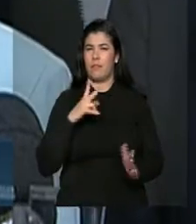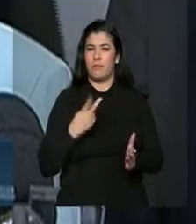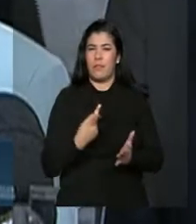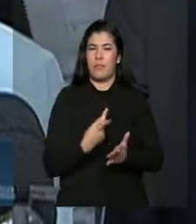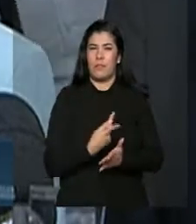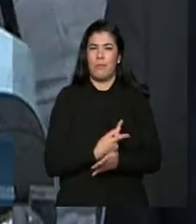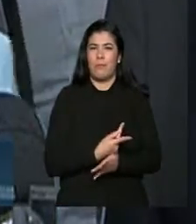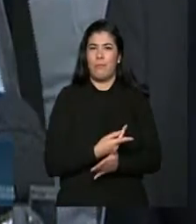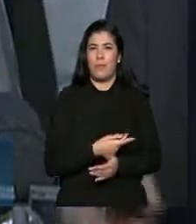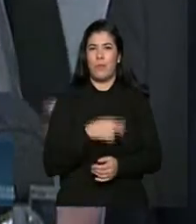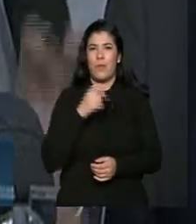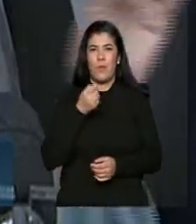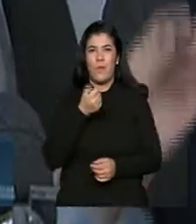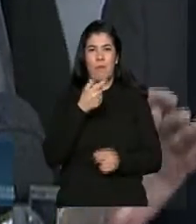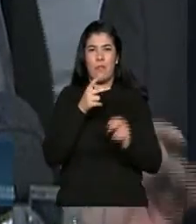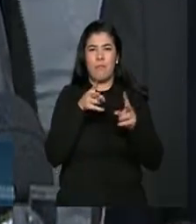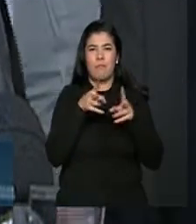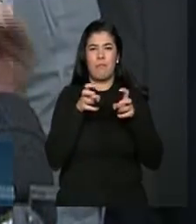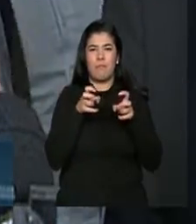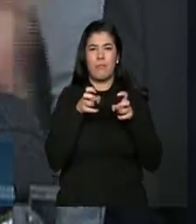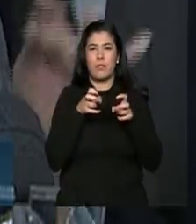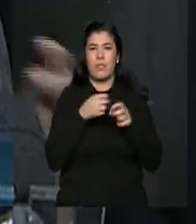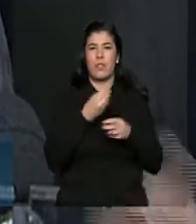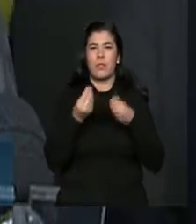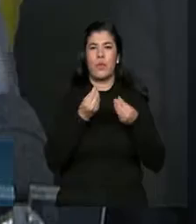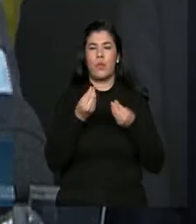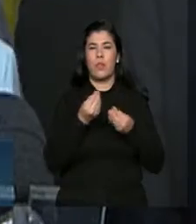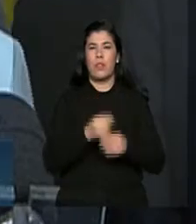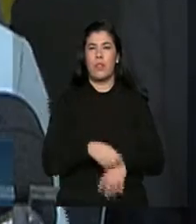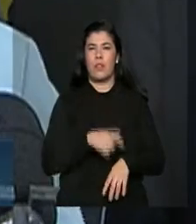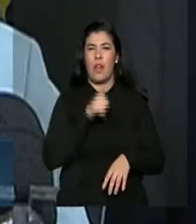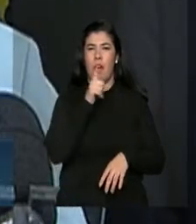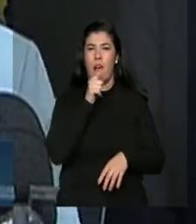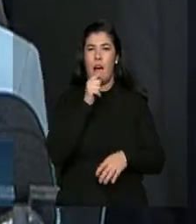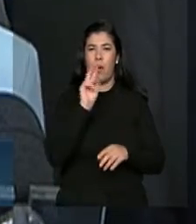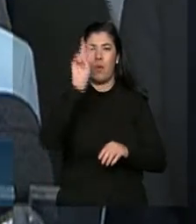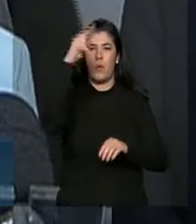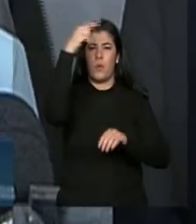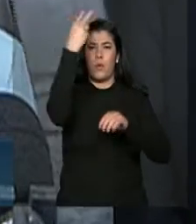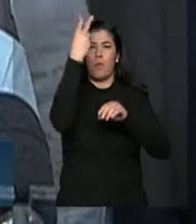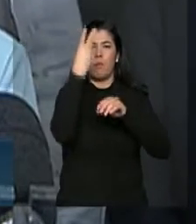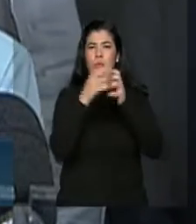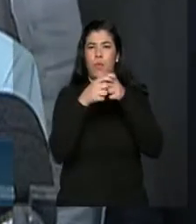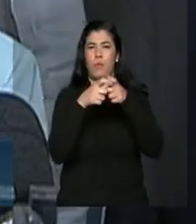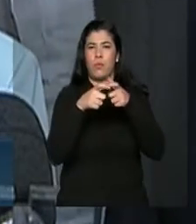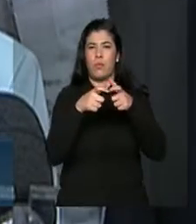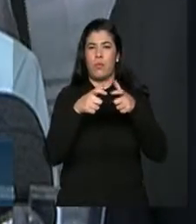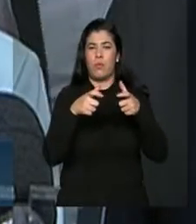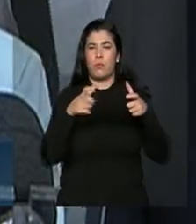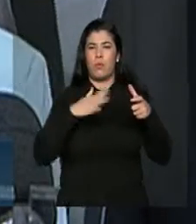quase imperceptível a água se espalhando. E também vimos